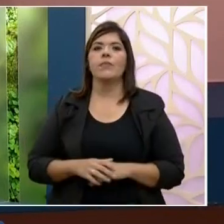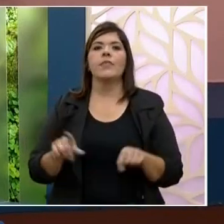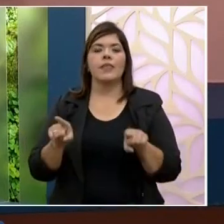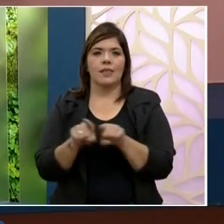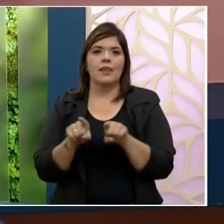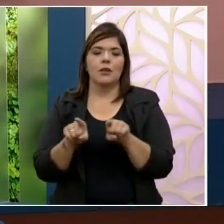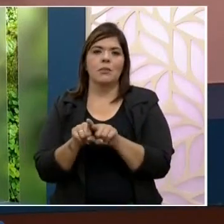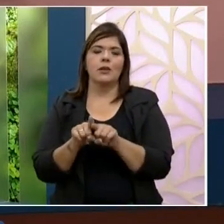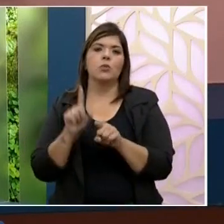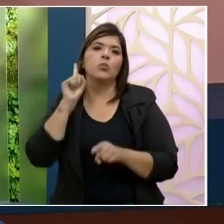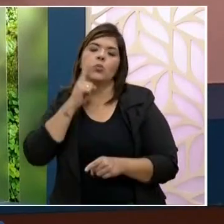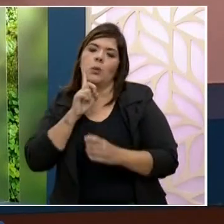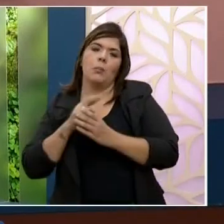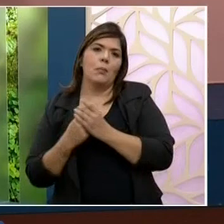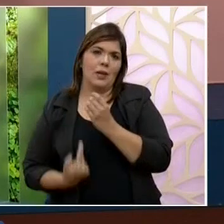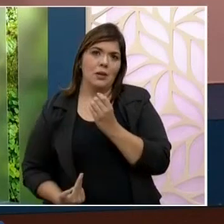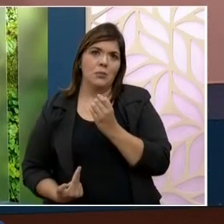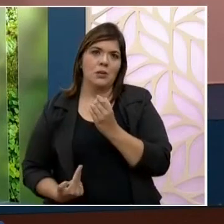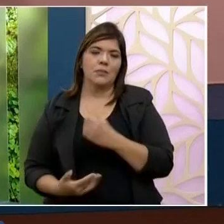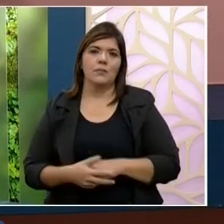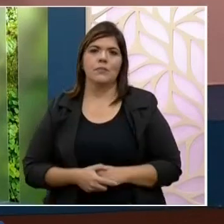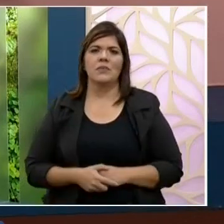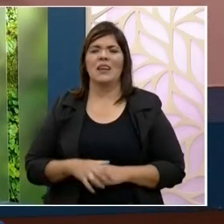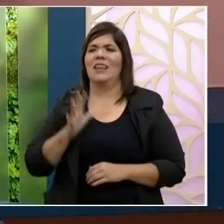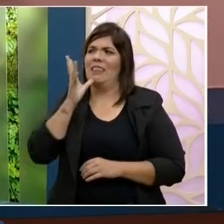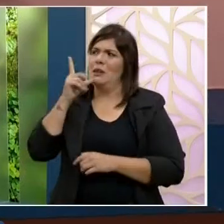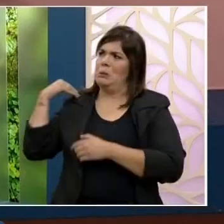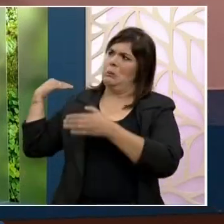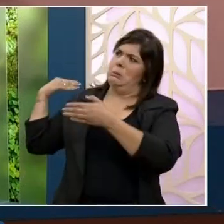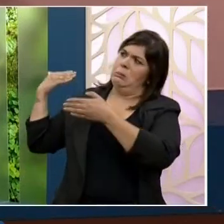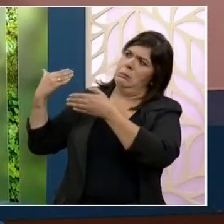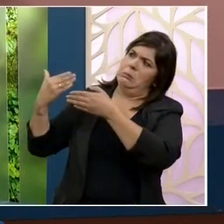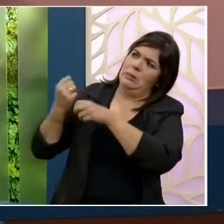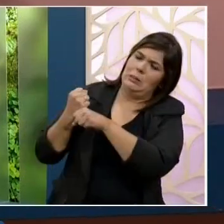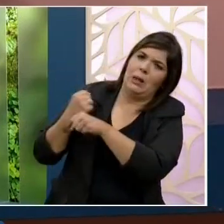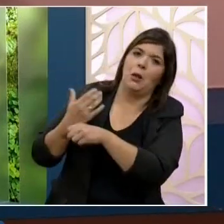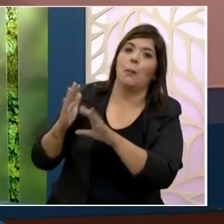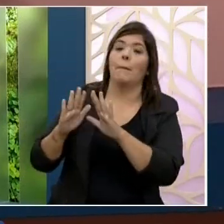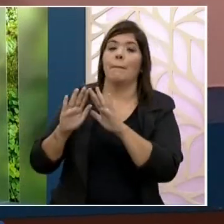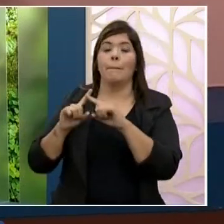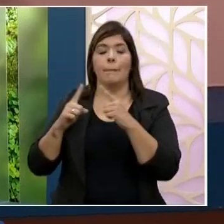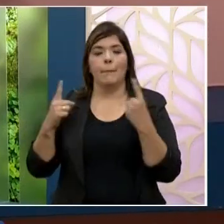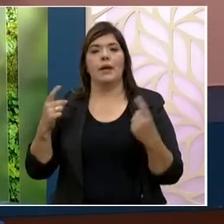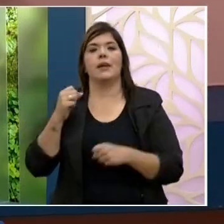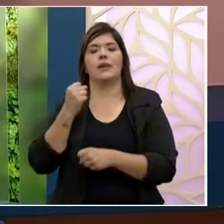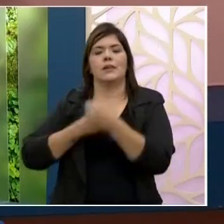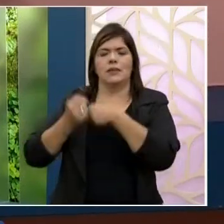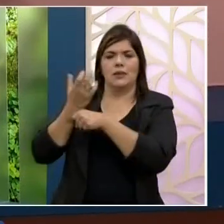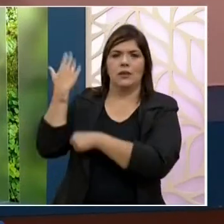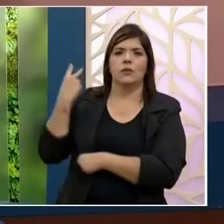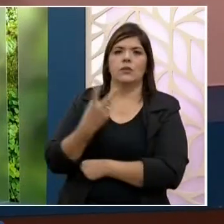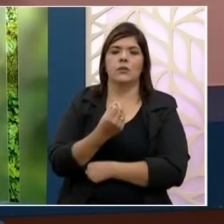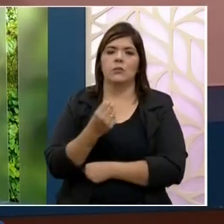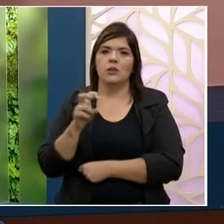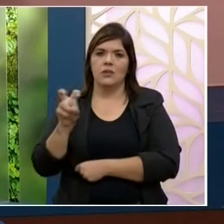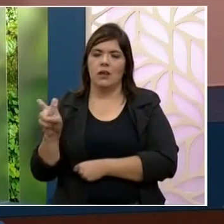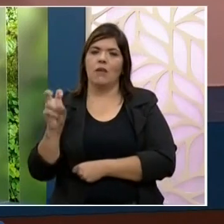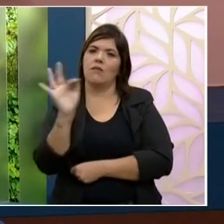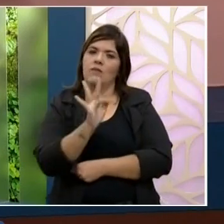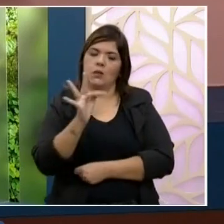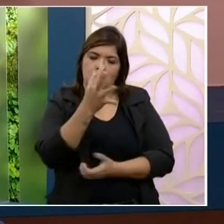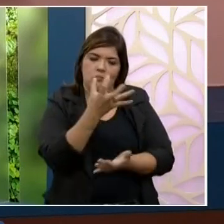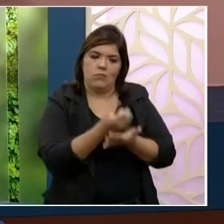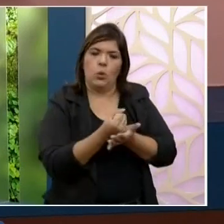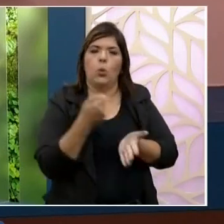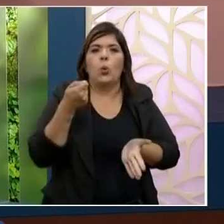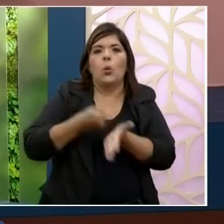se torna bilíngue. Então isso foi inserido aí, demorou um pouquinho, mas em 2005 ser grade curricular das faculdades,